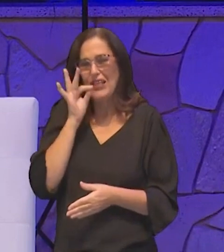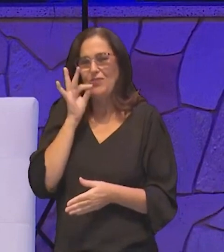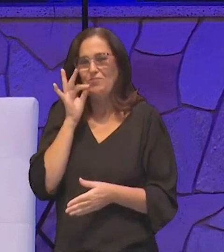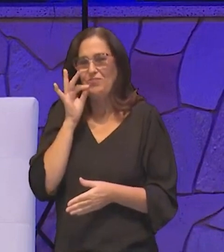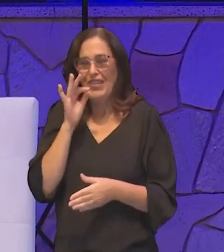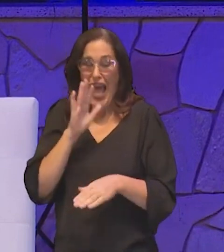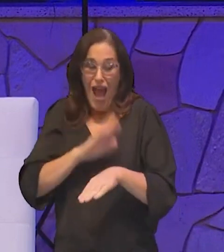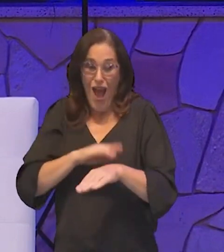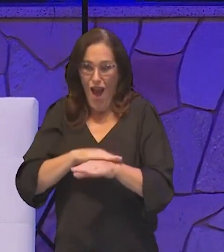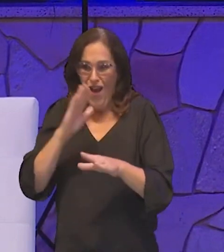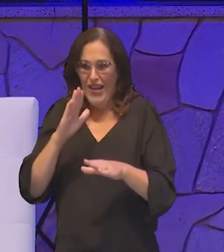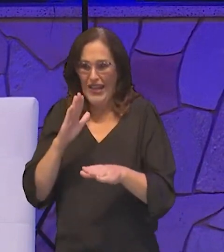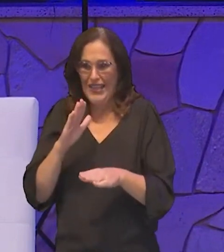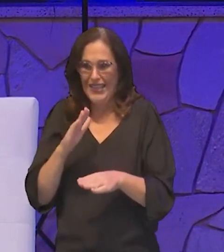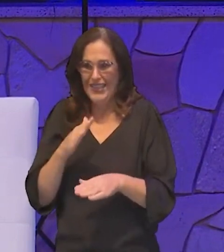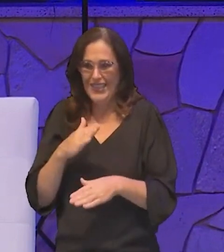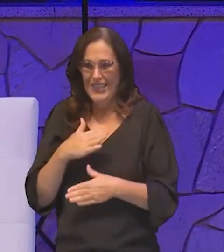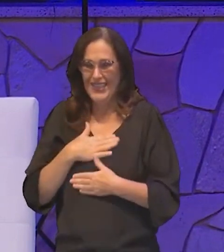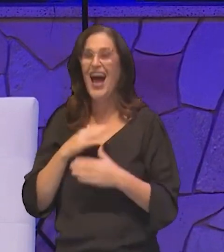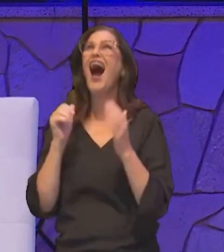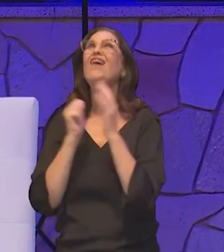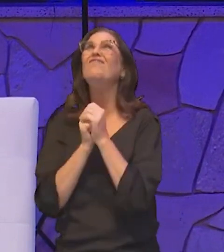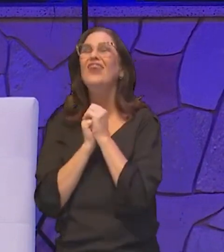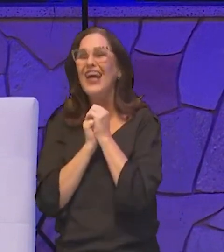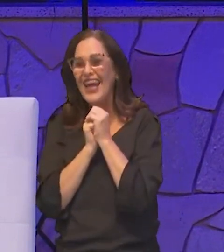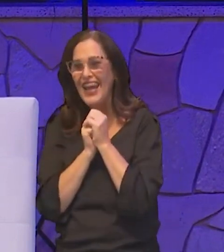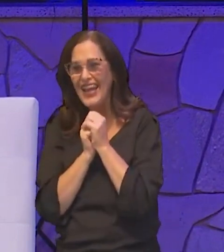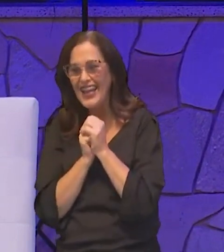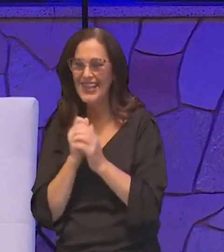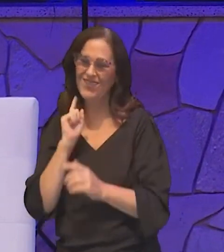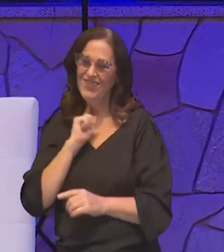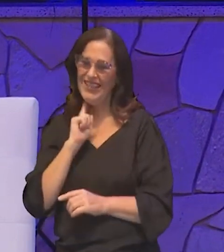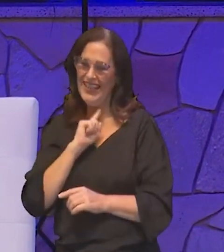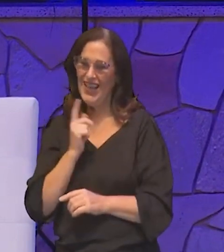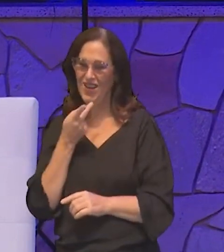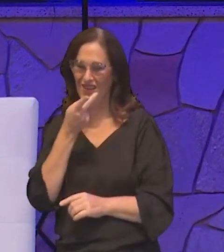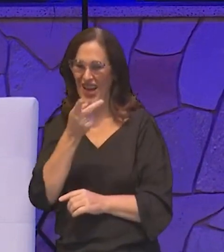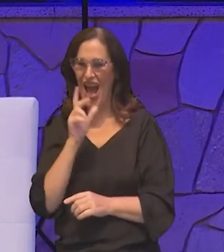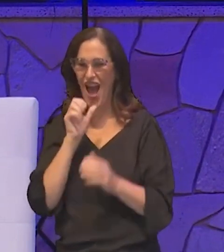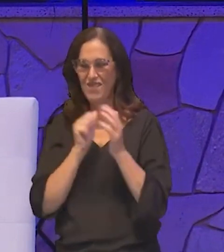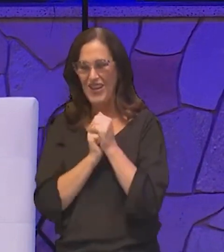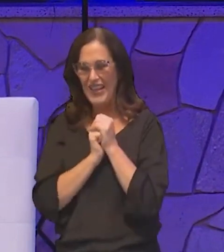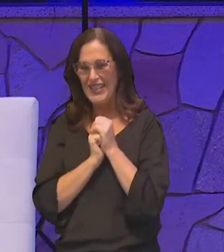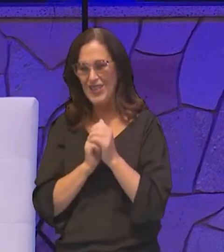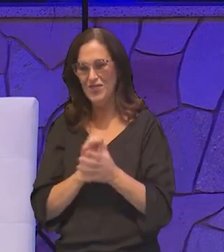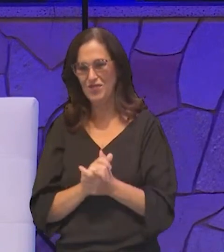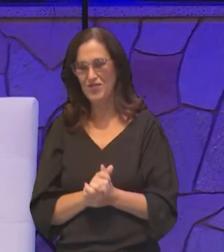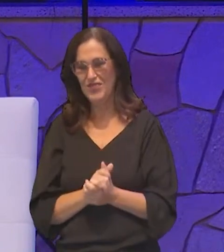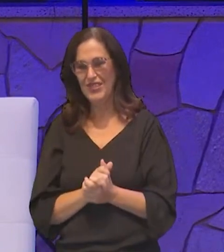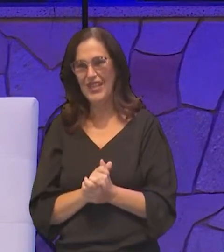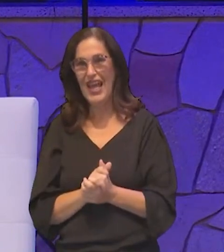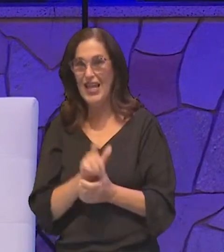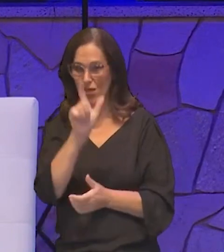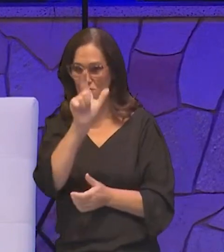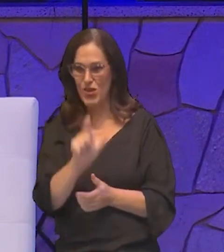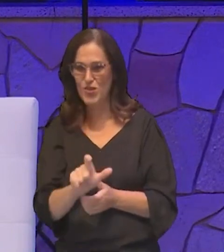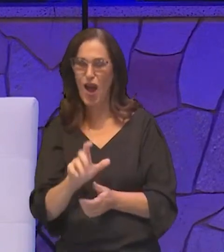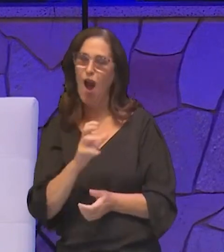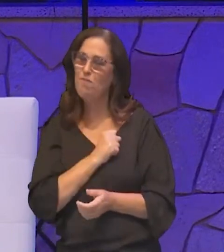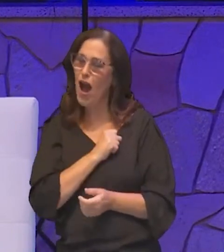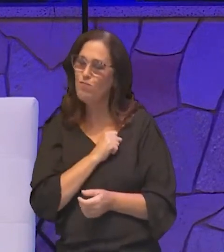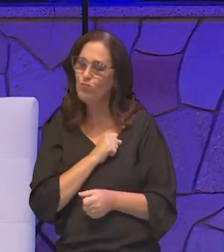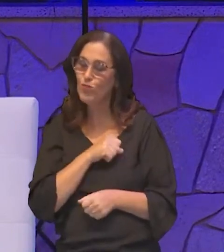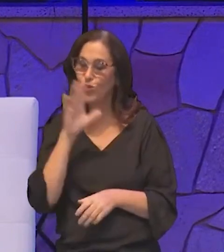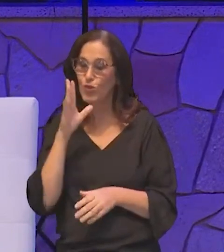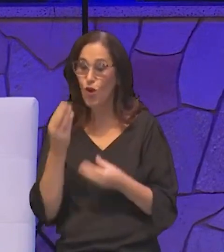na hora, aí você fala amém, o mineiro diz amém, né? E você fala assim: essa pessoa deve me amar muito, porque